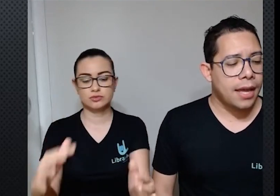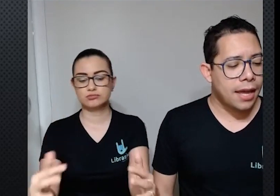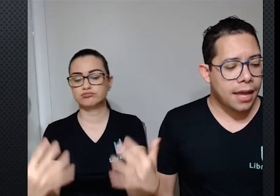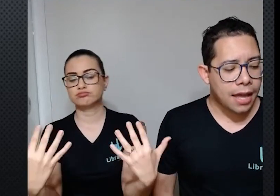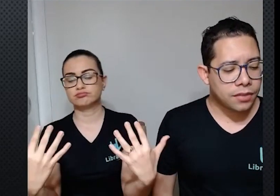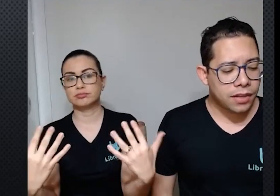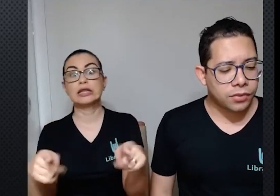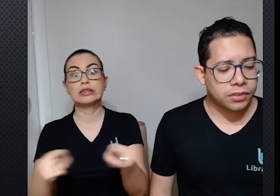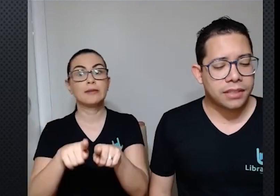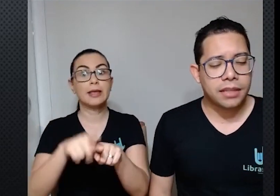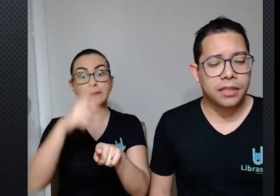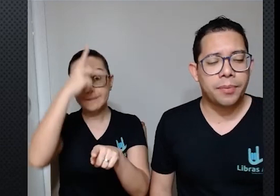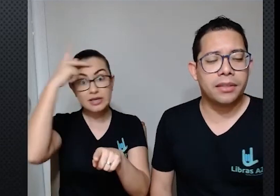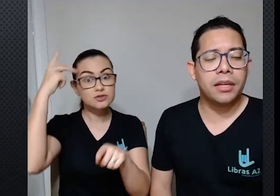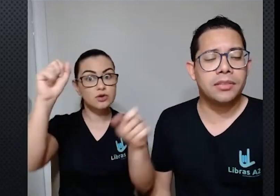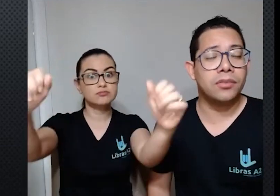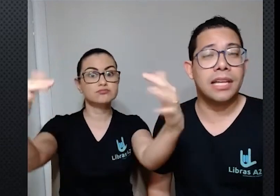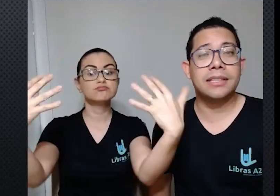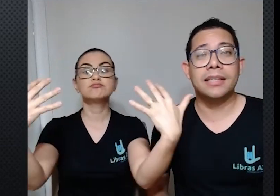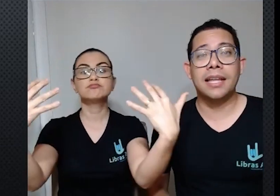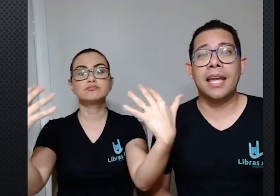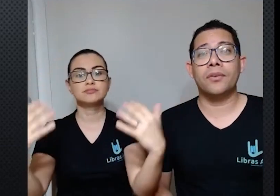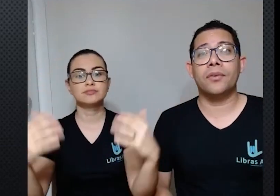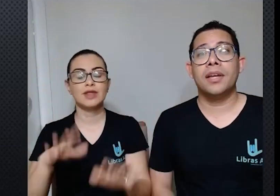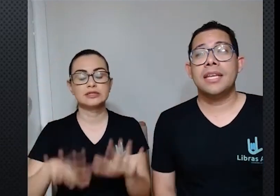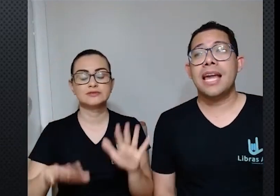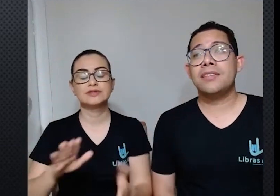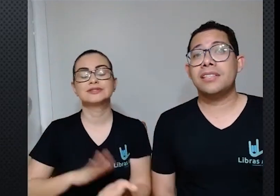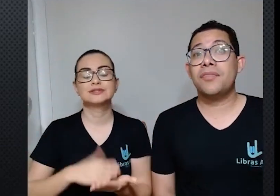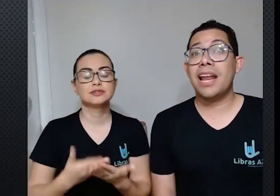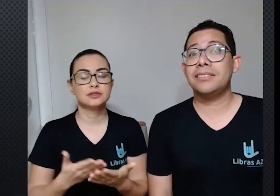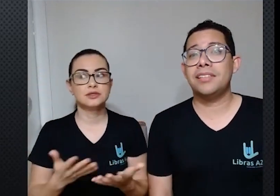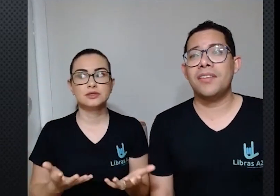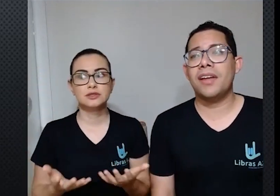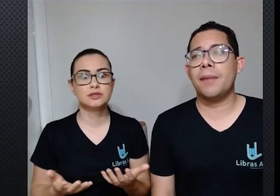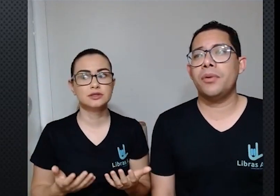Então, às vezes você vai estar interpretando, você não está entendendo,